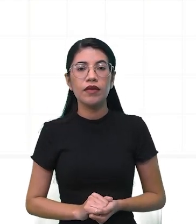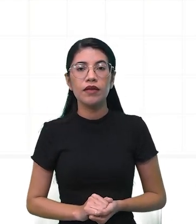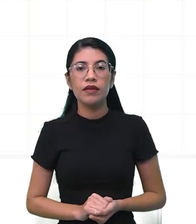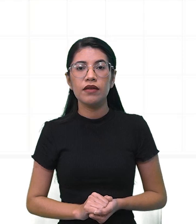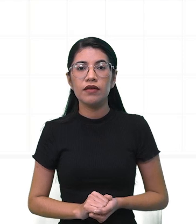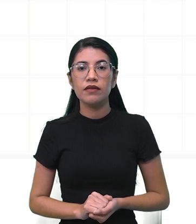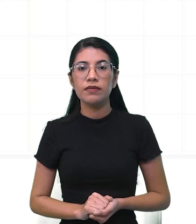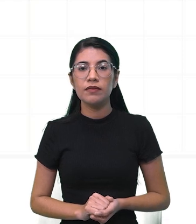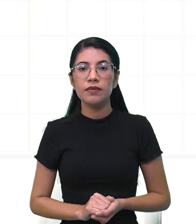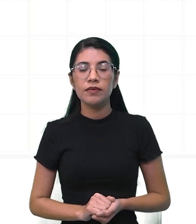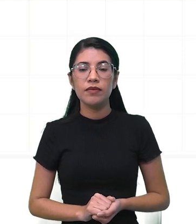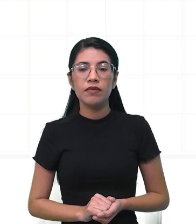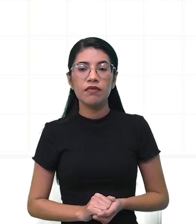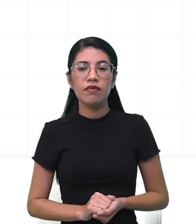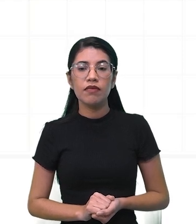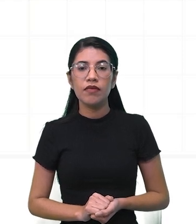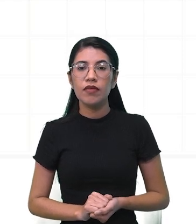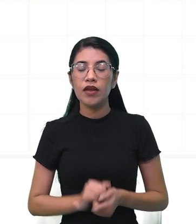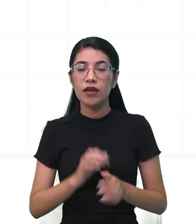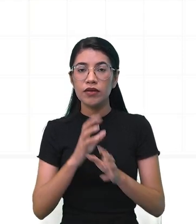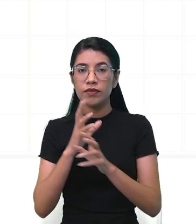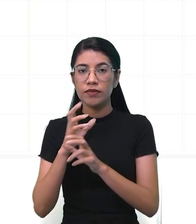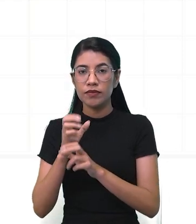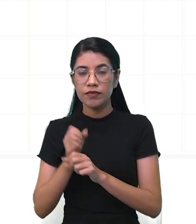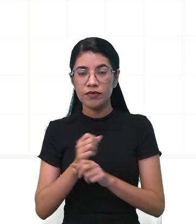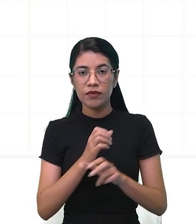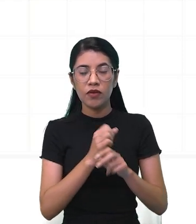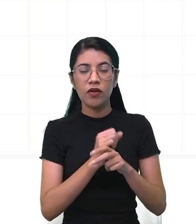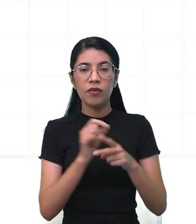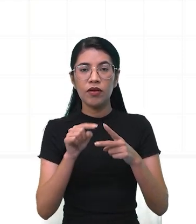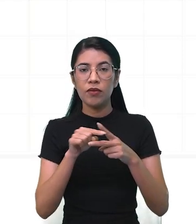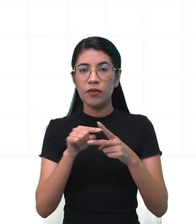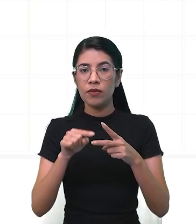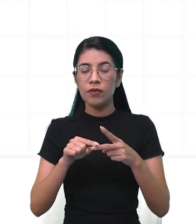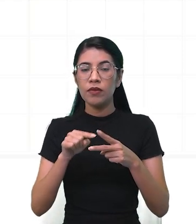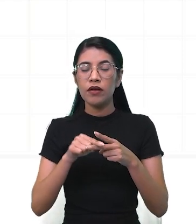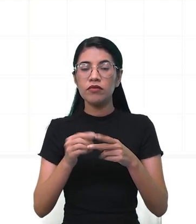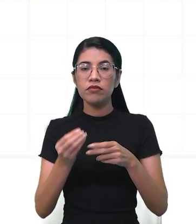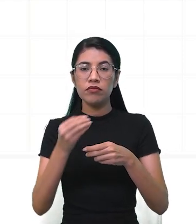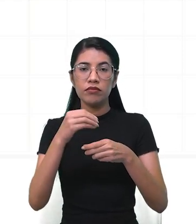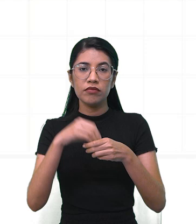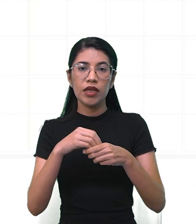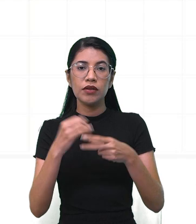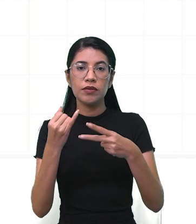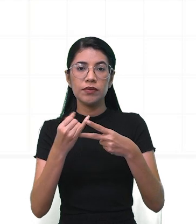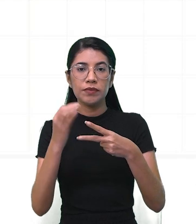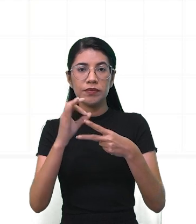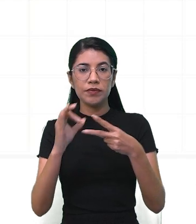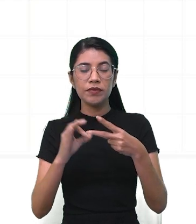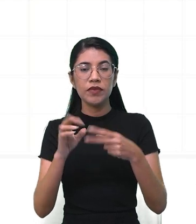Tudo bem? A soma dos ângulos internos de um polígono a gente vai encontrar